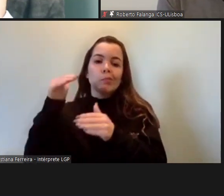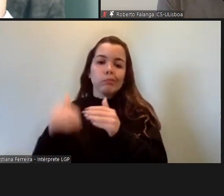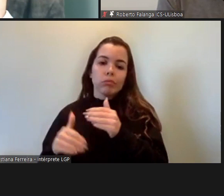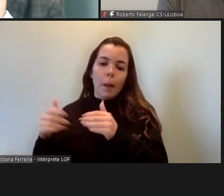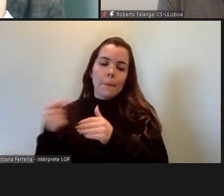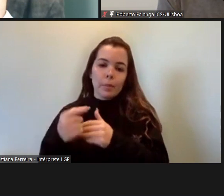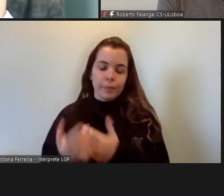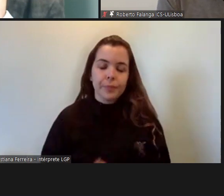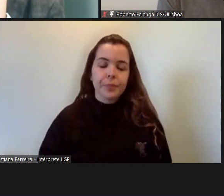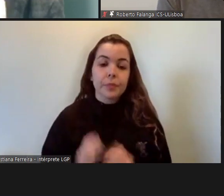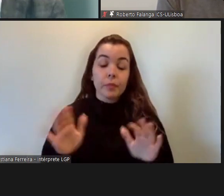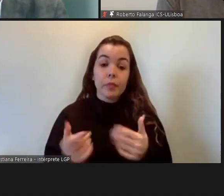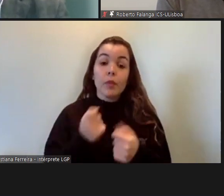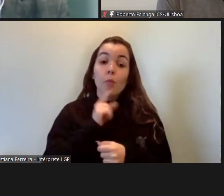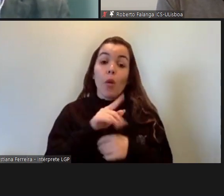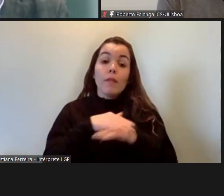fazer